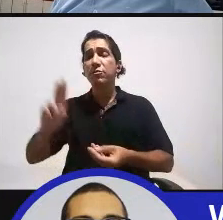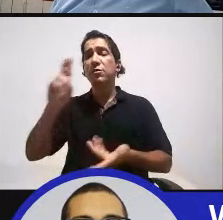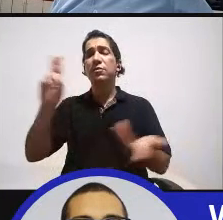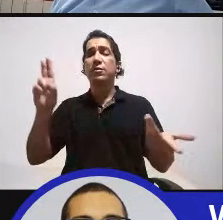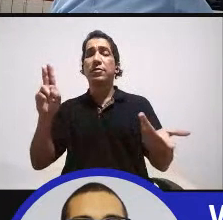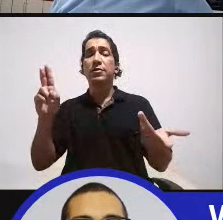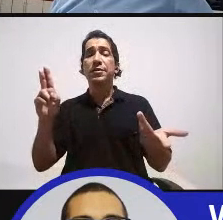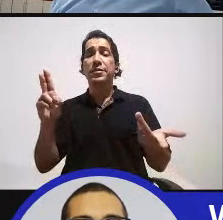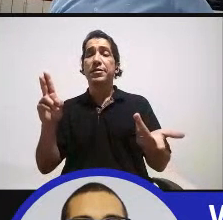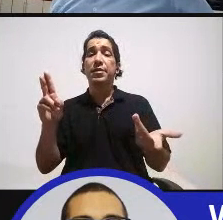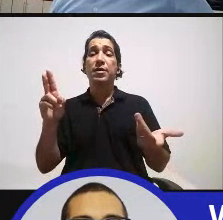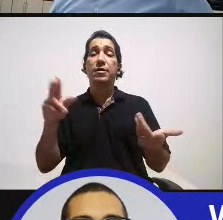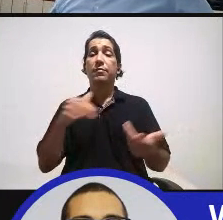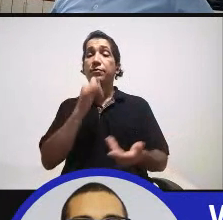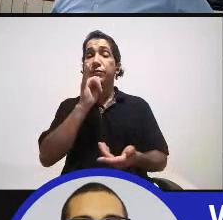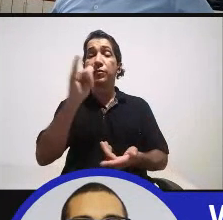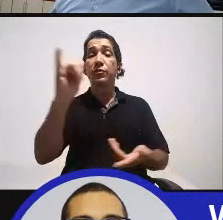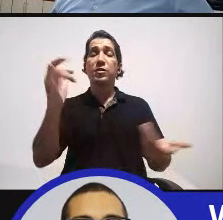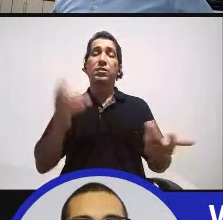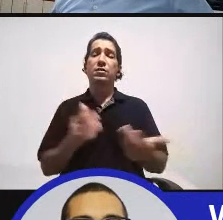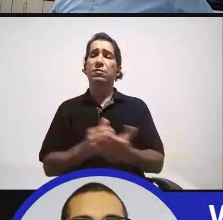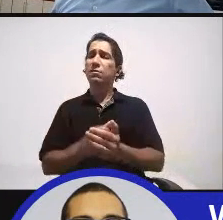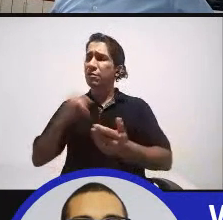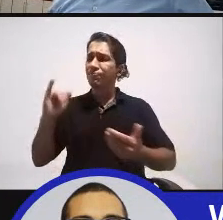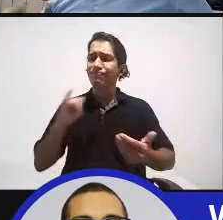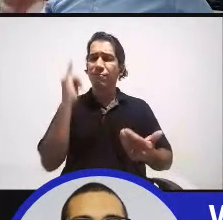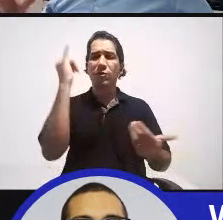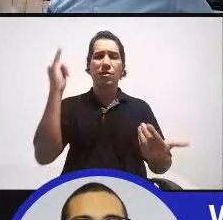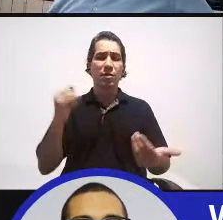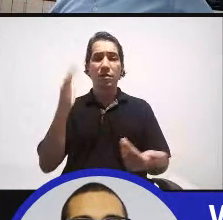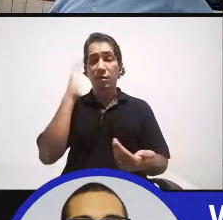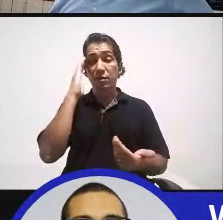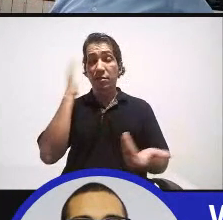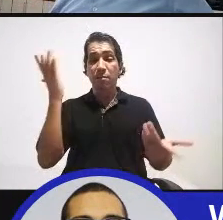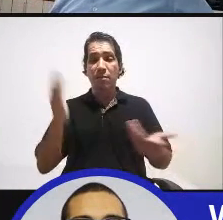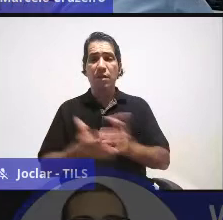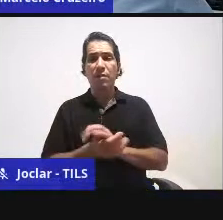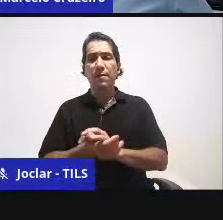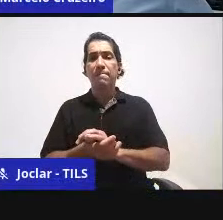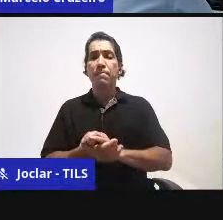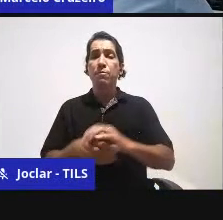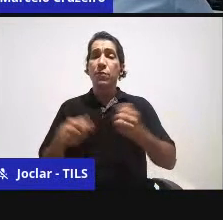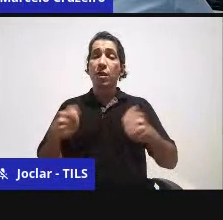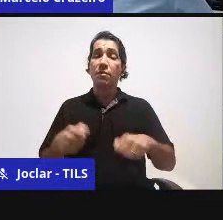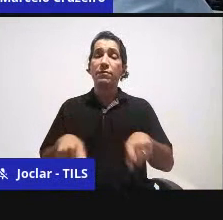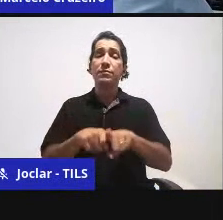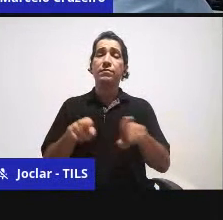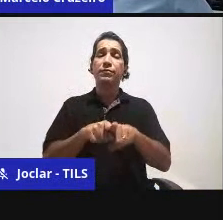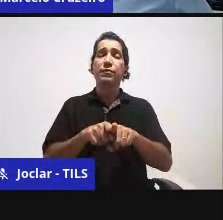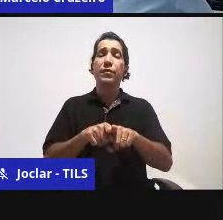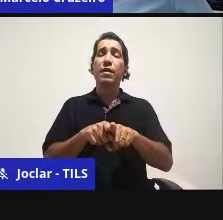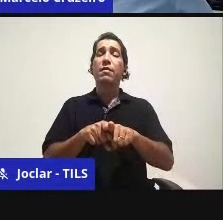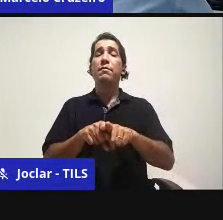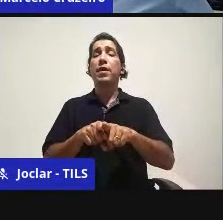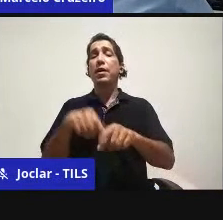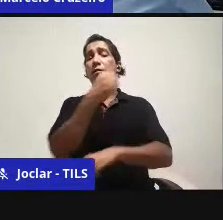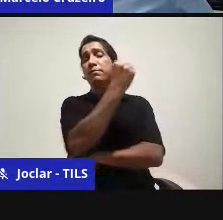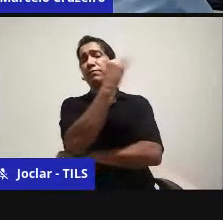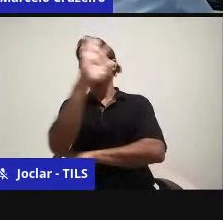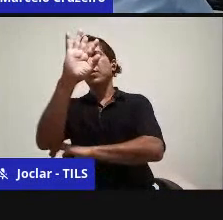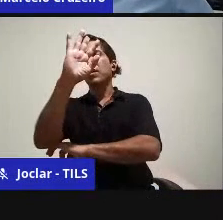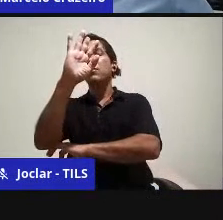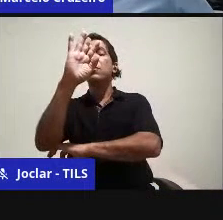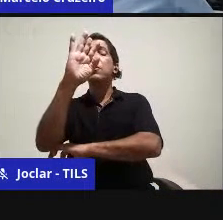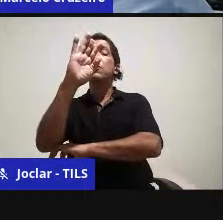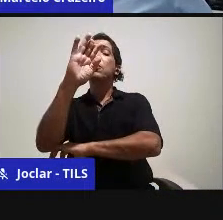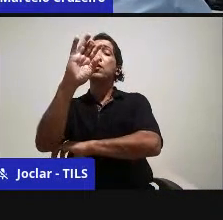né, importante. E, né, através de um ecossistema digital, né, a gente também